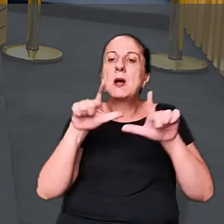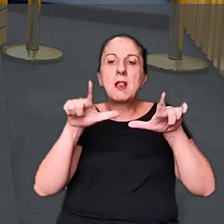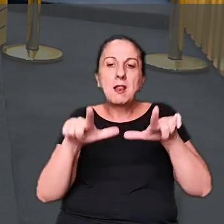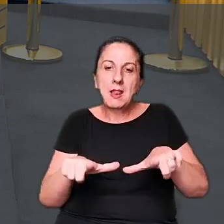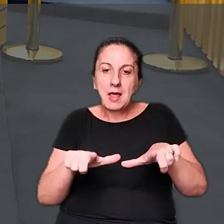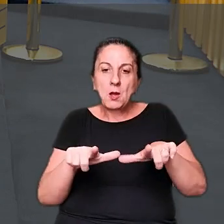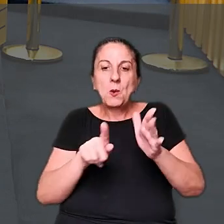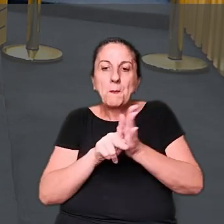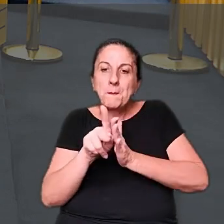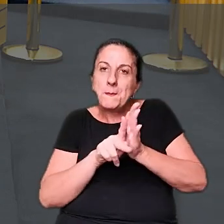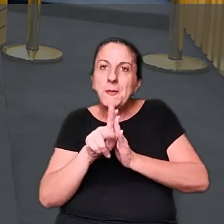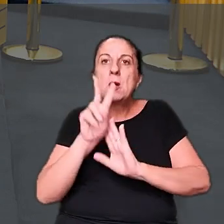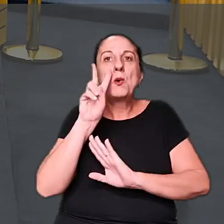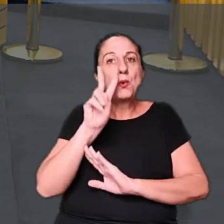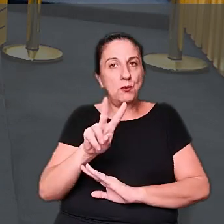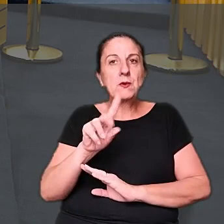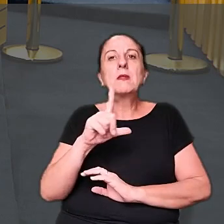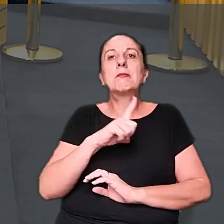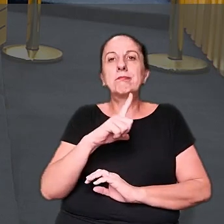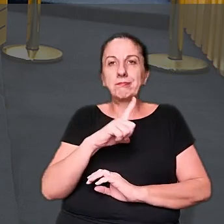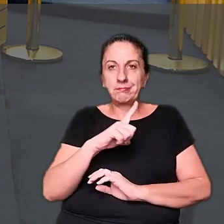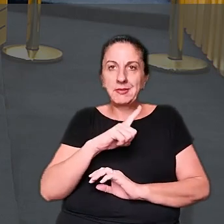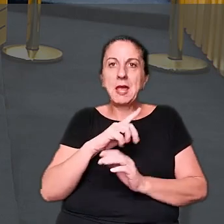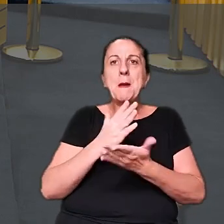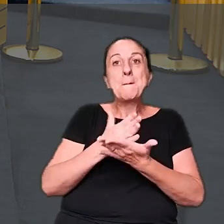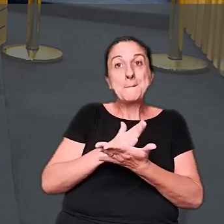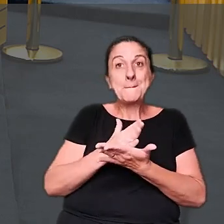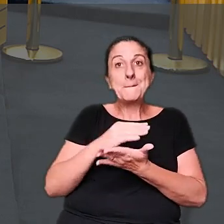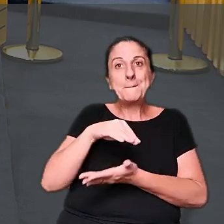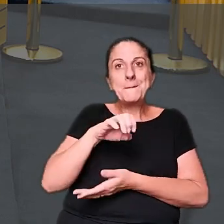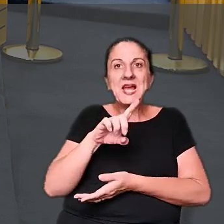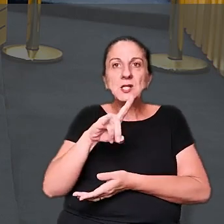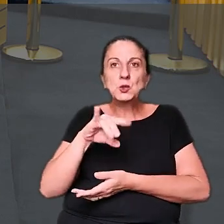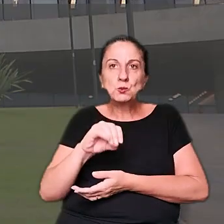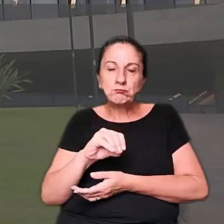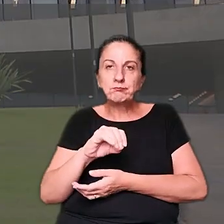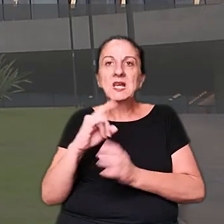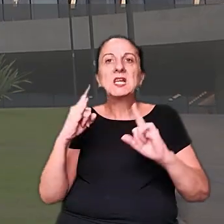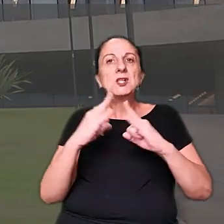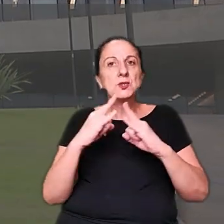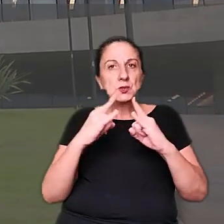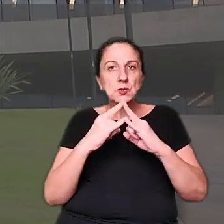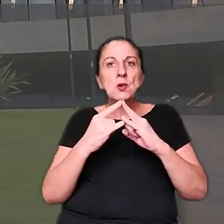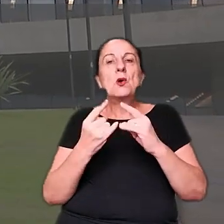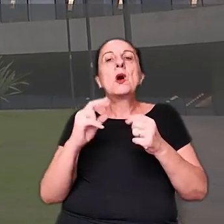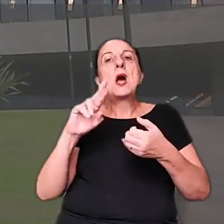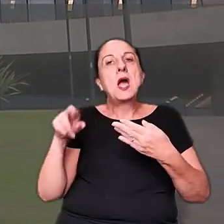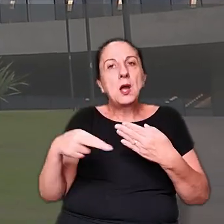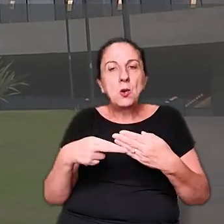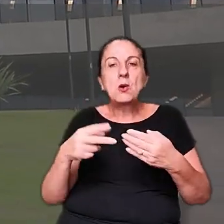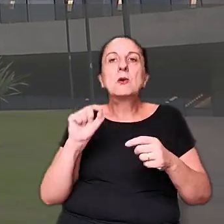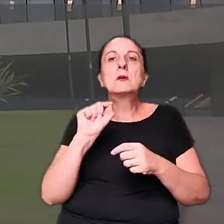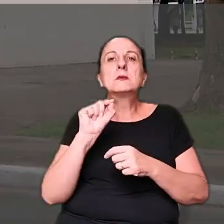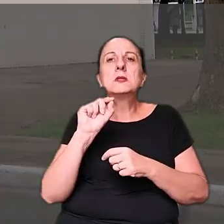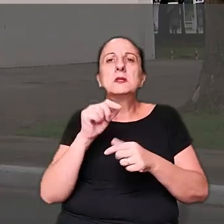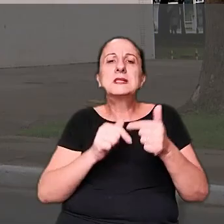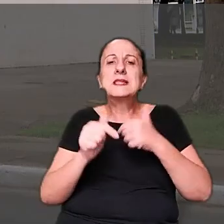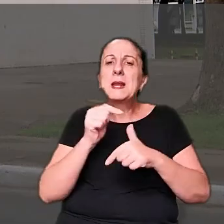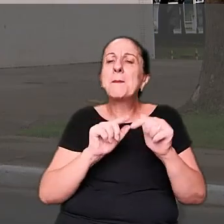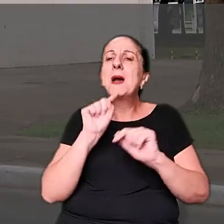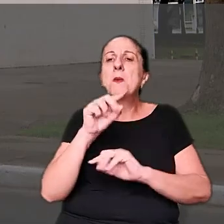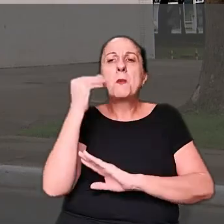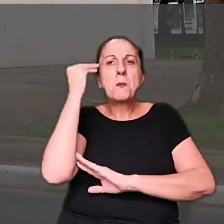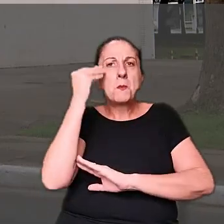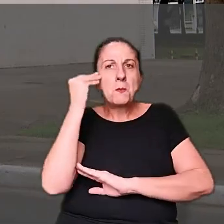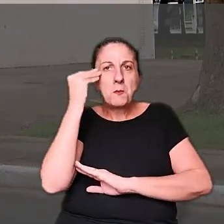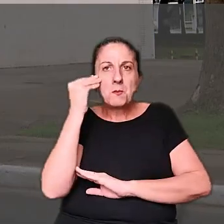em laudo pericial, que concluiu haver insalubridade em grau médio. A instituição recorreu ao TST, argumentou